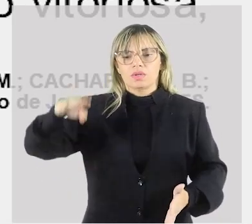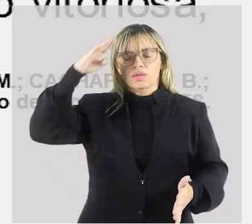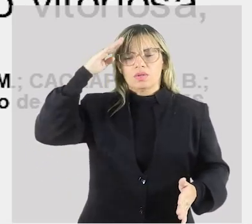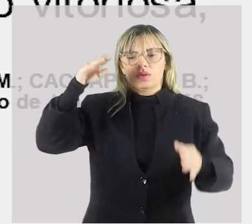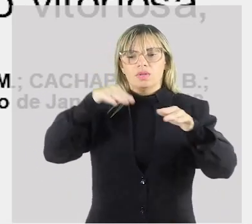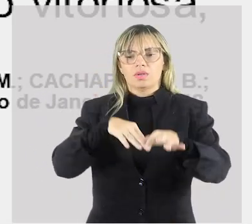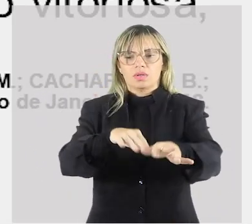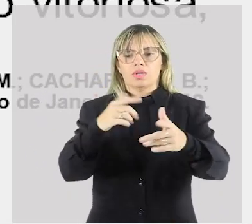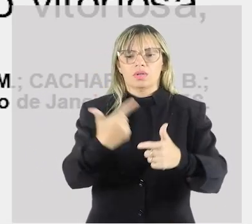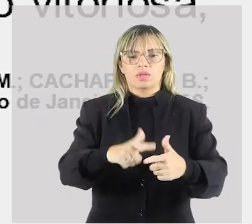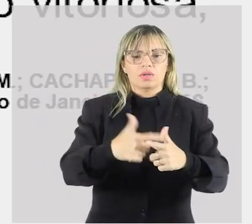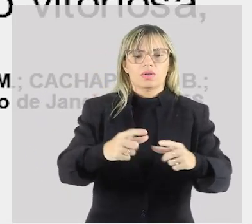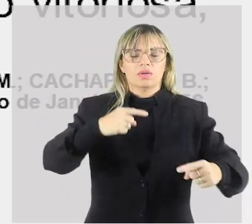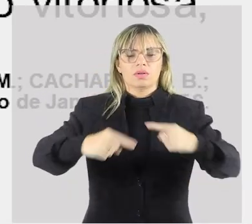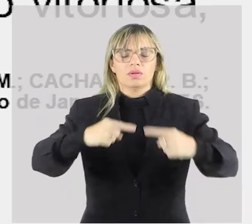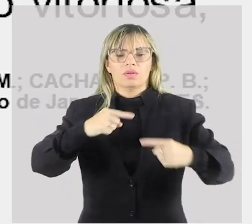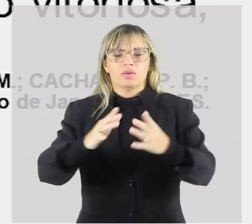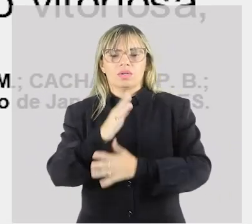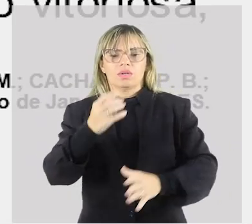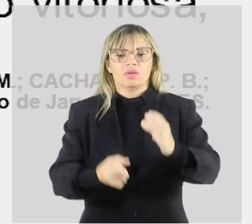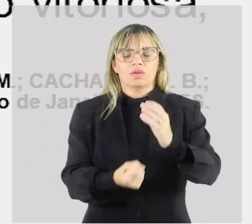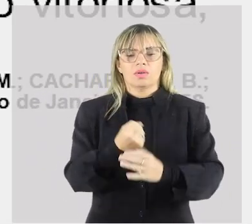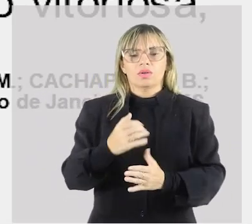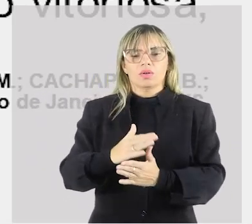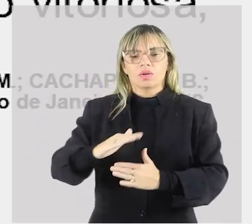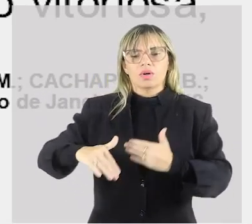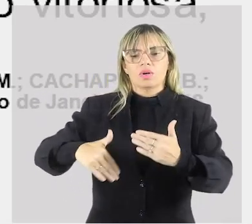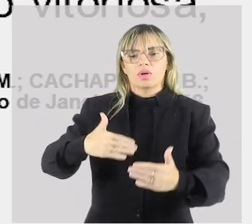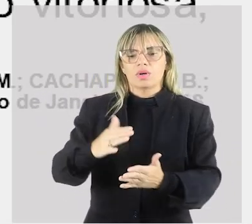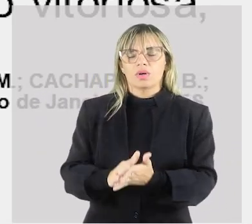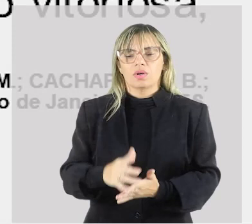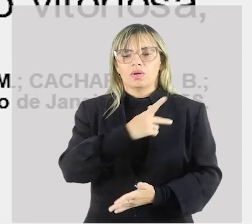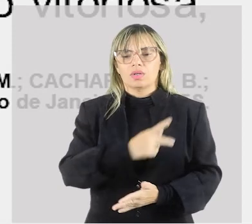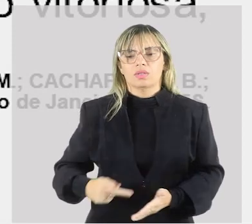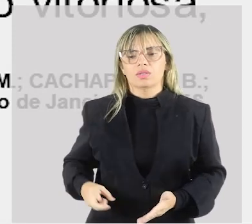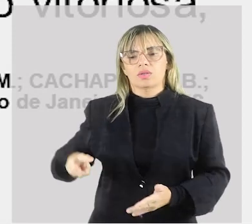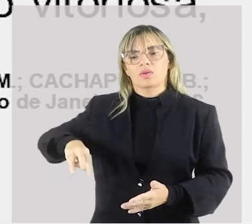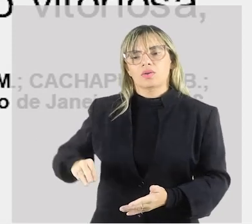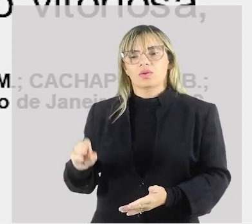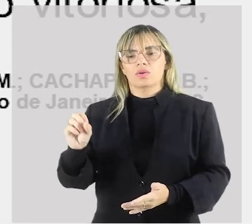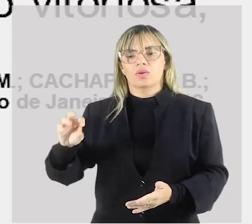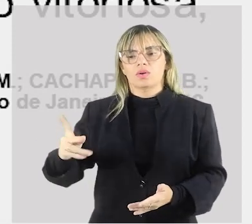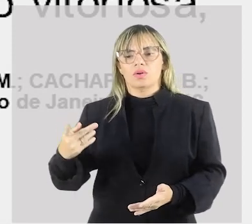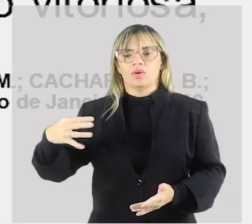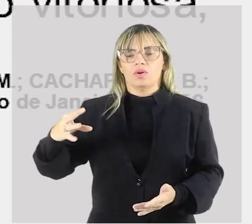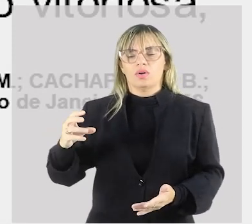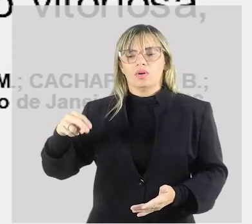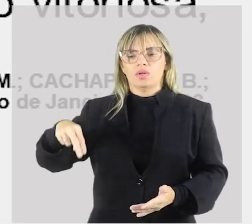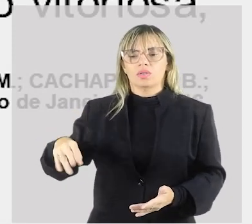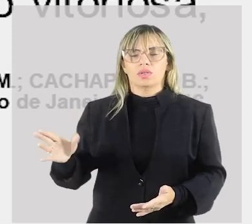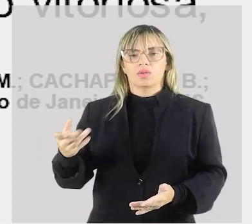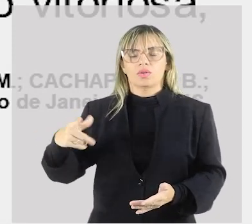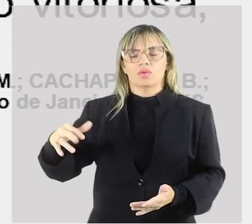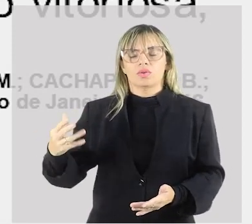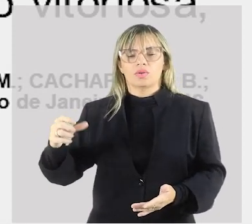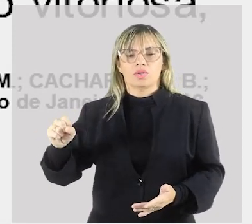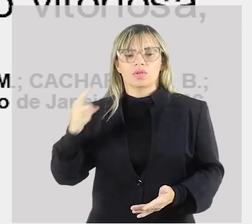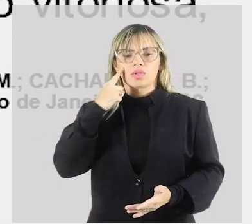política gerada pela sucessão do presidente Washington Luiz, em 1929 e